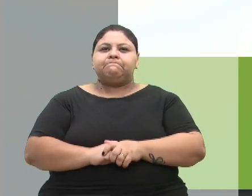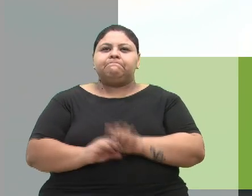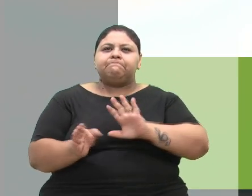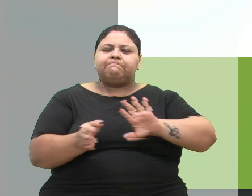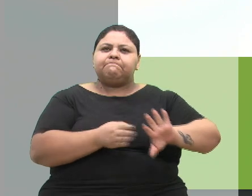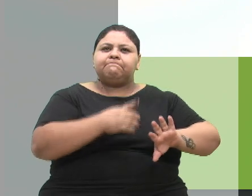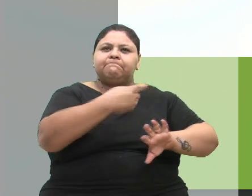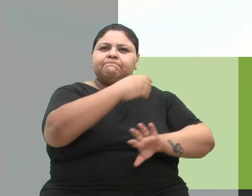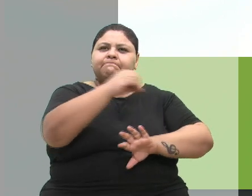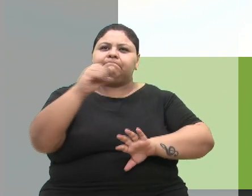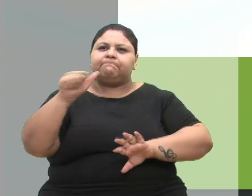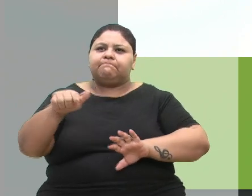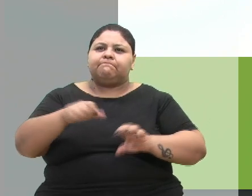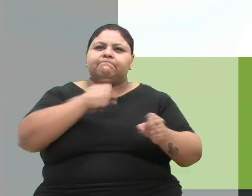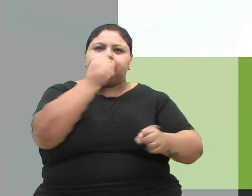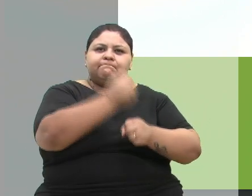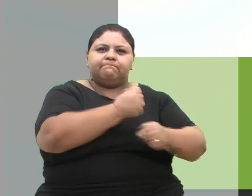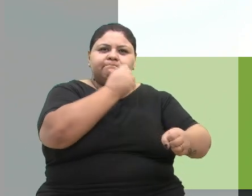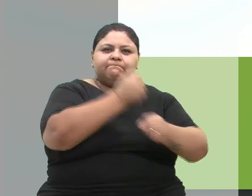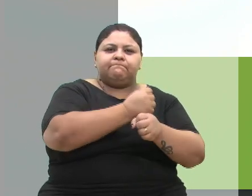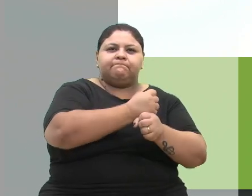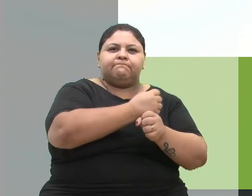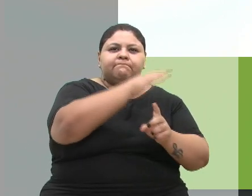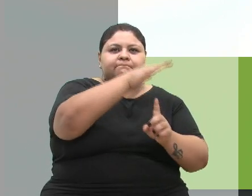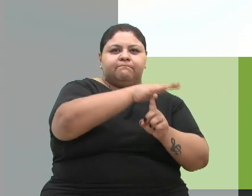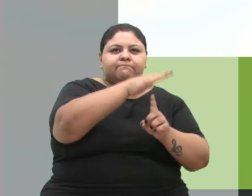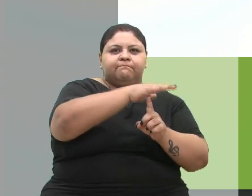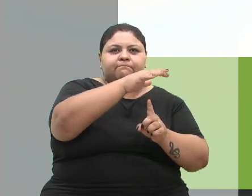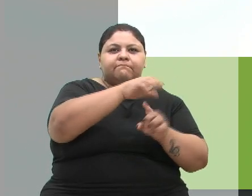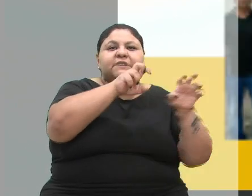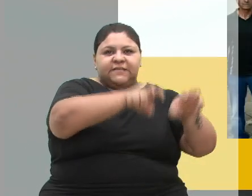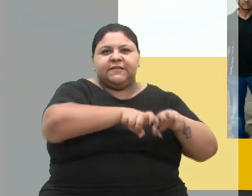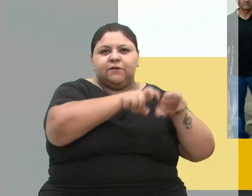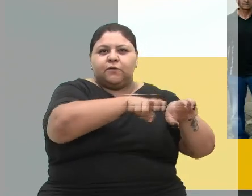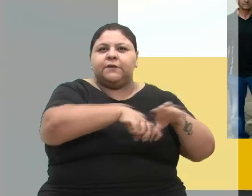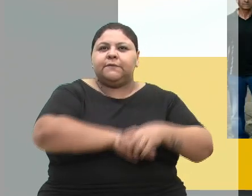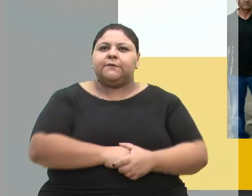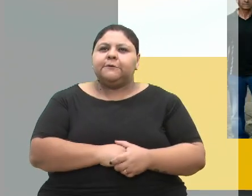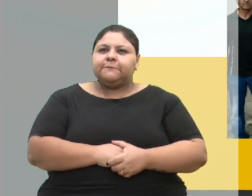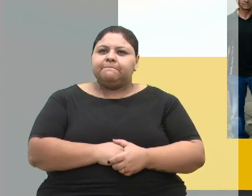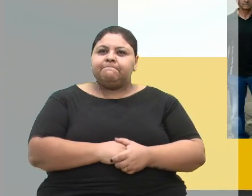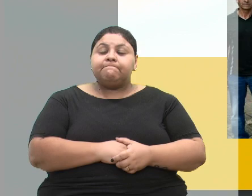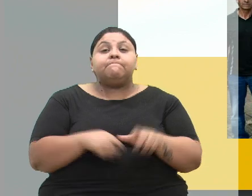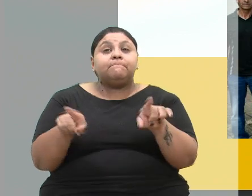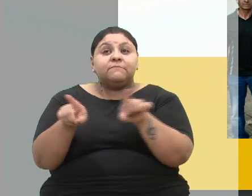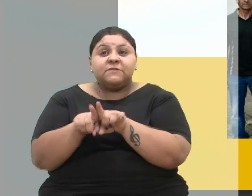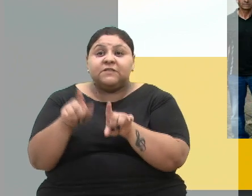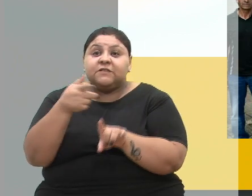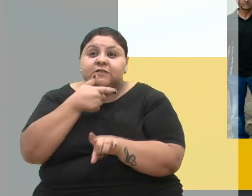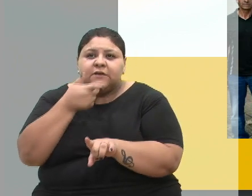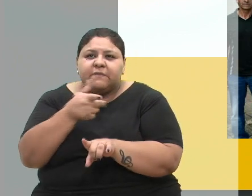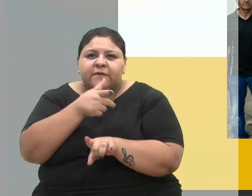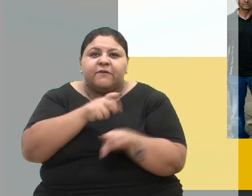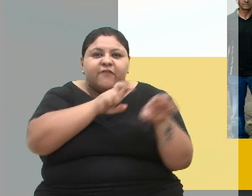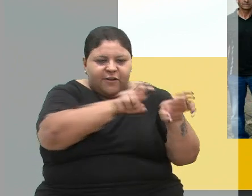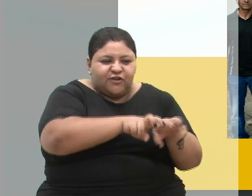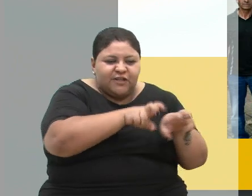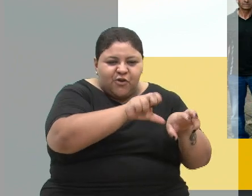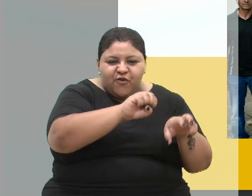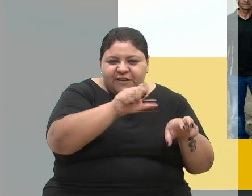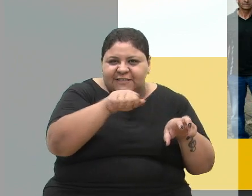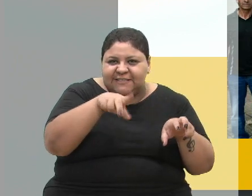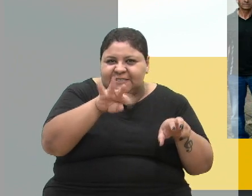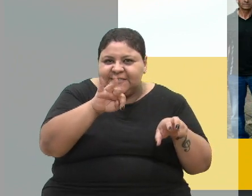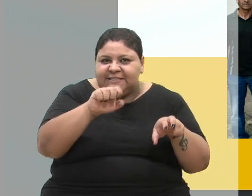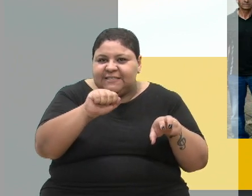R$100 mil para a reforma da Praça de Santa Lúcia do Piaí. Pode passar. Inclusive, agora falando em Santa Lúcia do Piaí, me lembrei, né? O